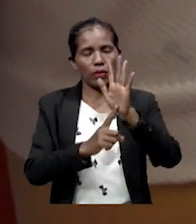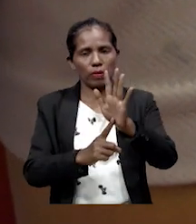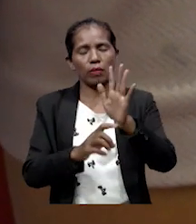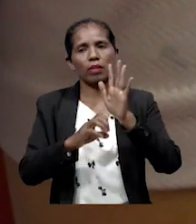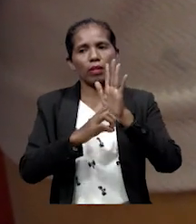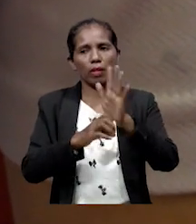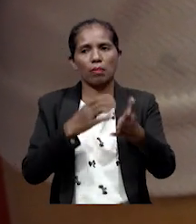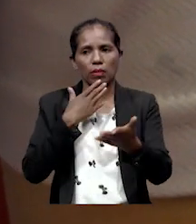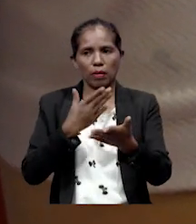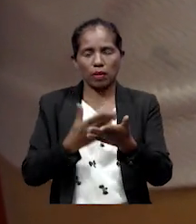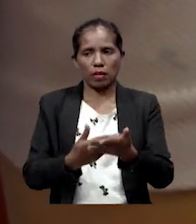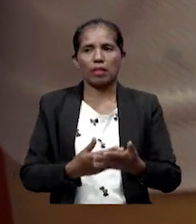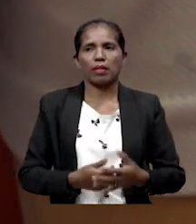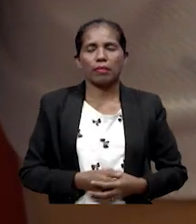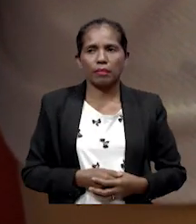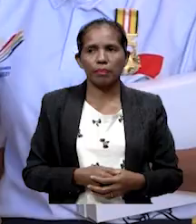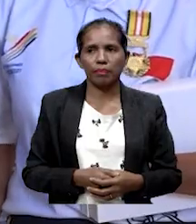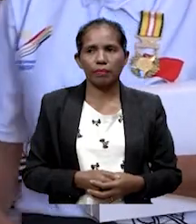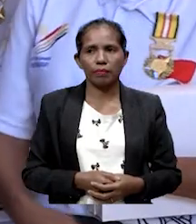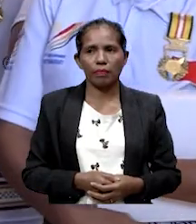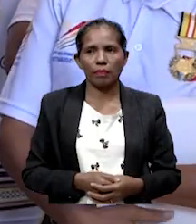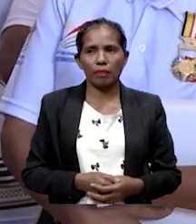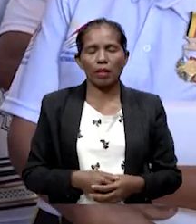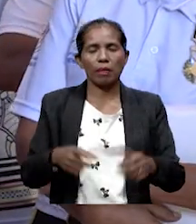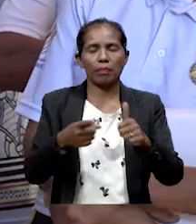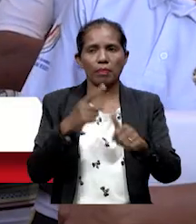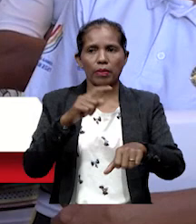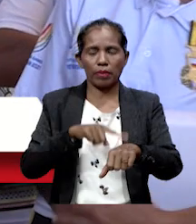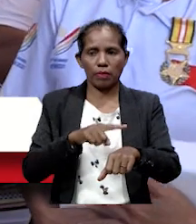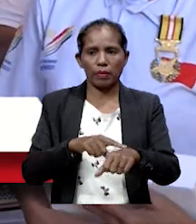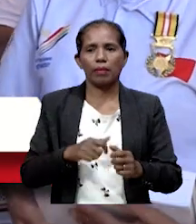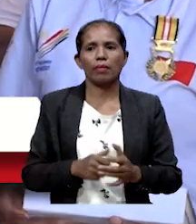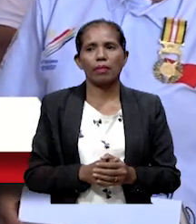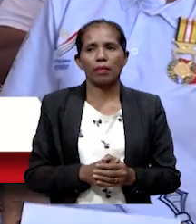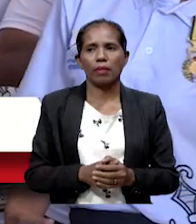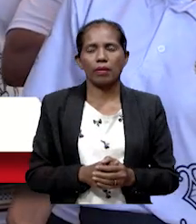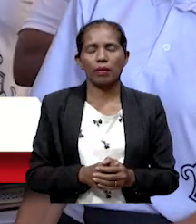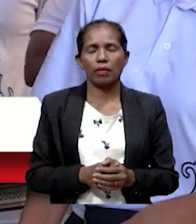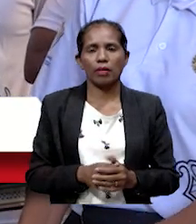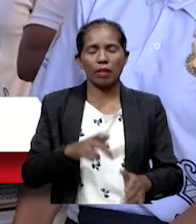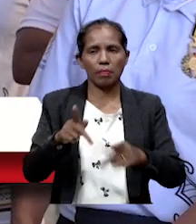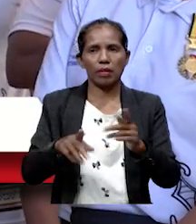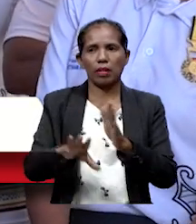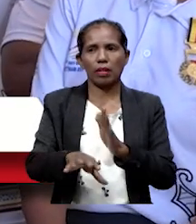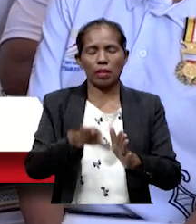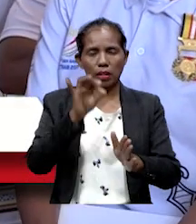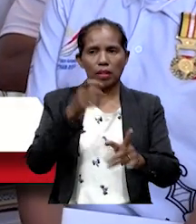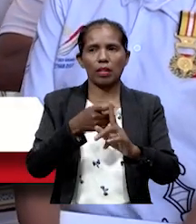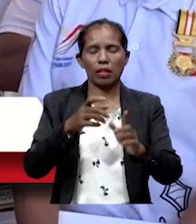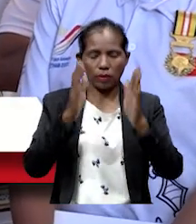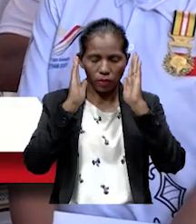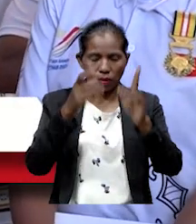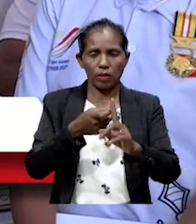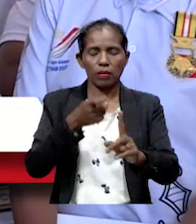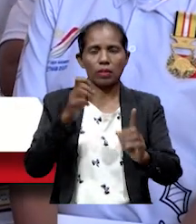a competição internacional Sira. Hoje é pela primeira vez, maka atleta Sira está com a decoração de